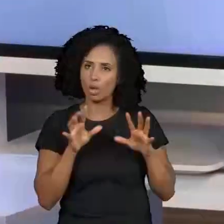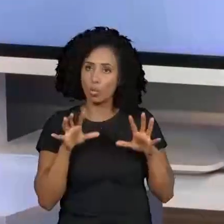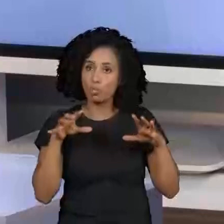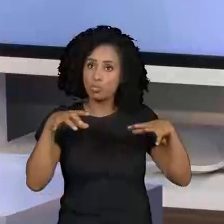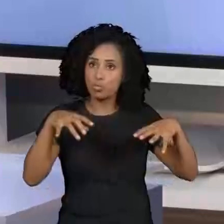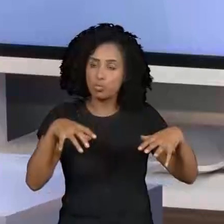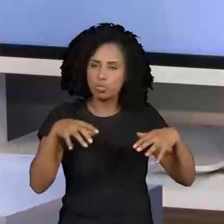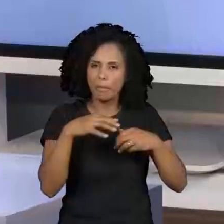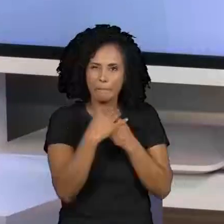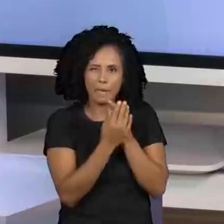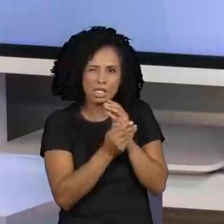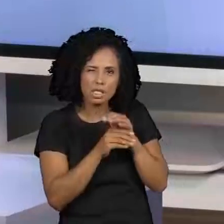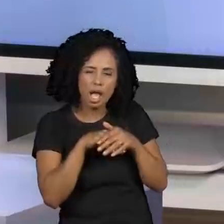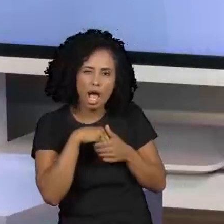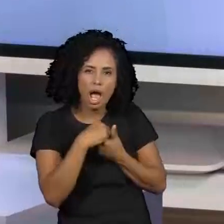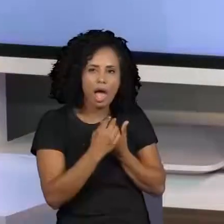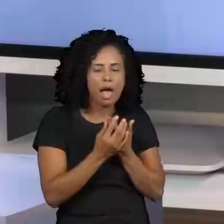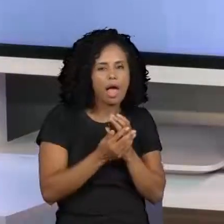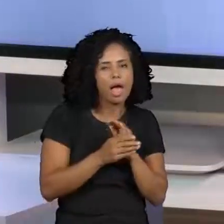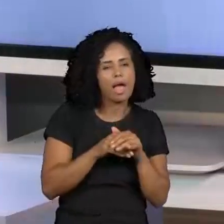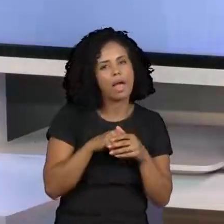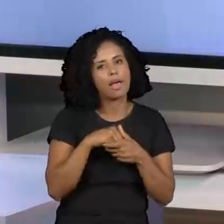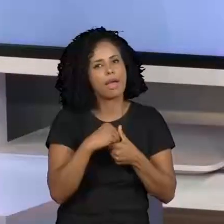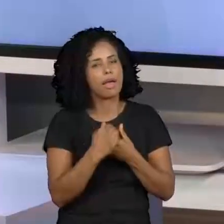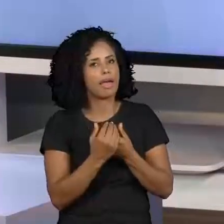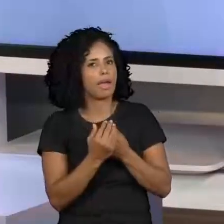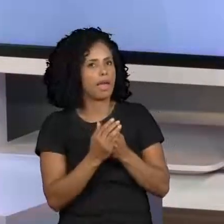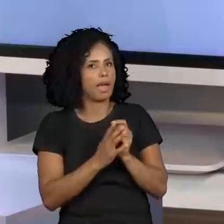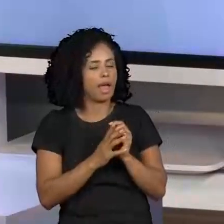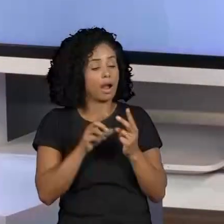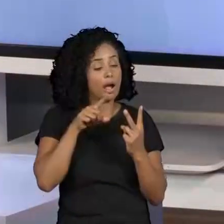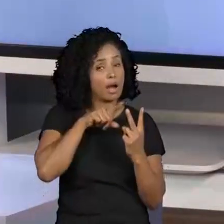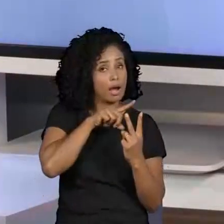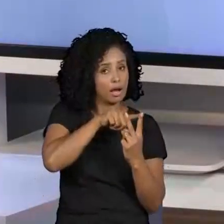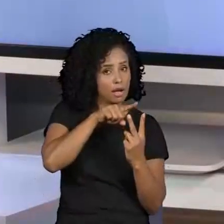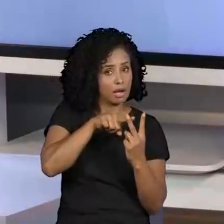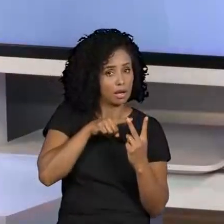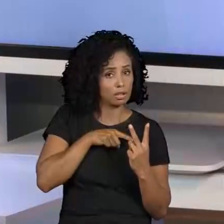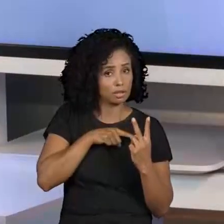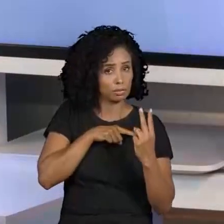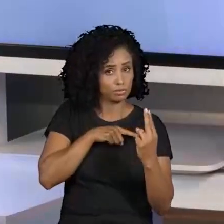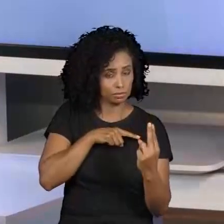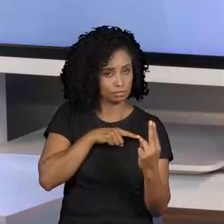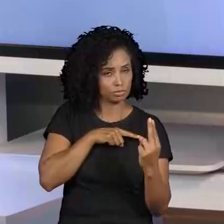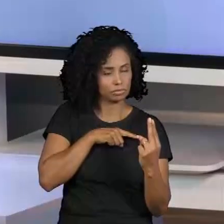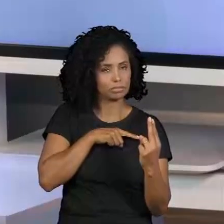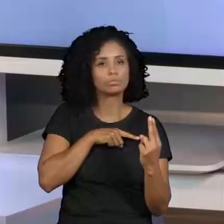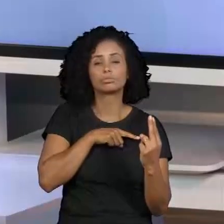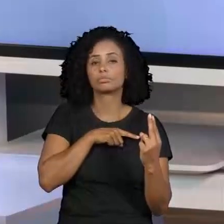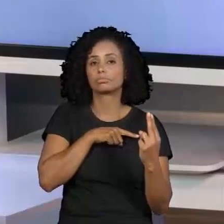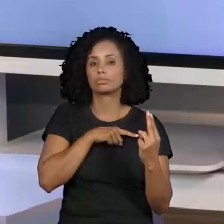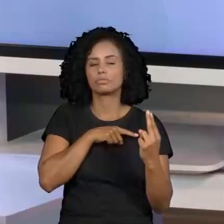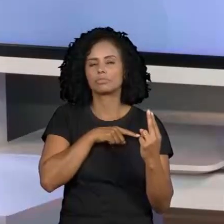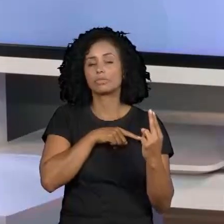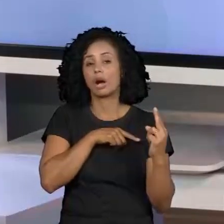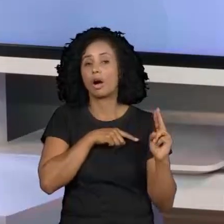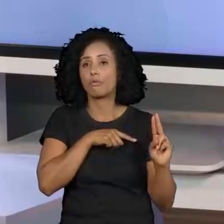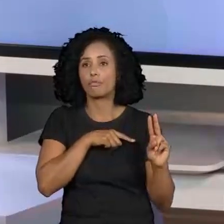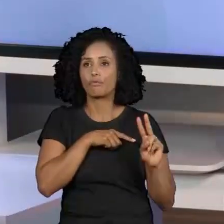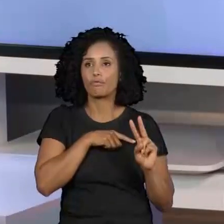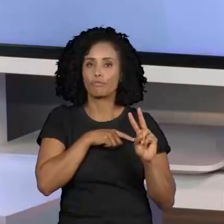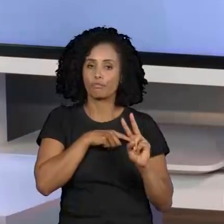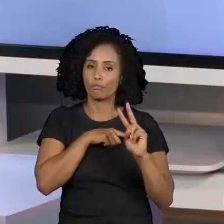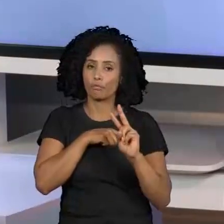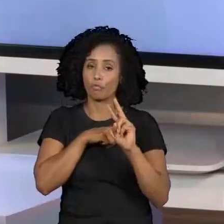vocês. Nós começamos a história. A Regiane e o Luiz foram num casarão